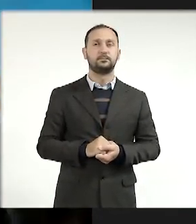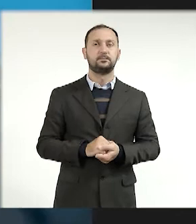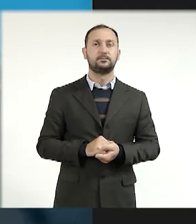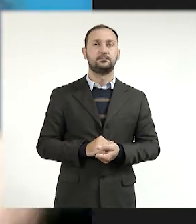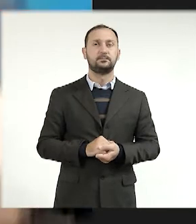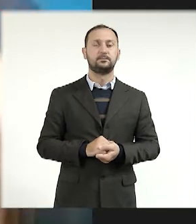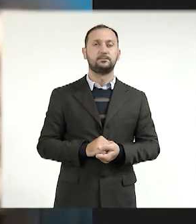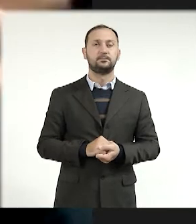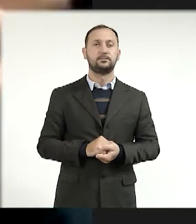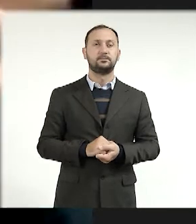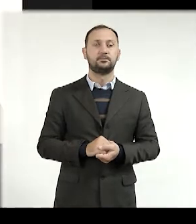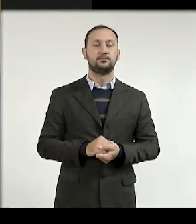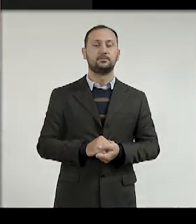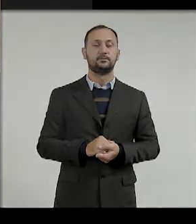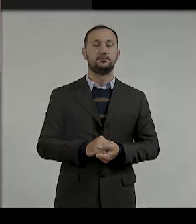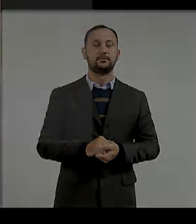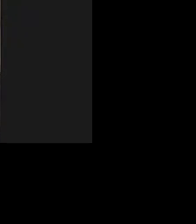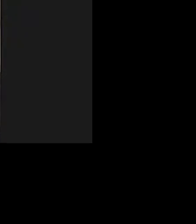momento.